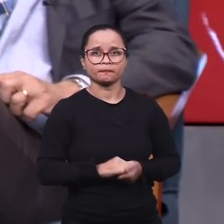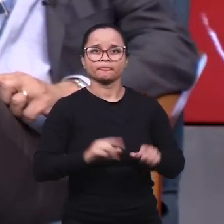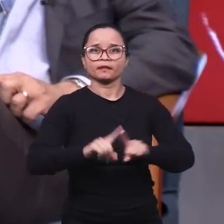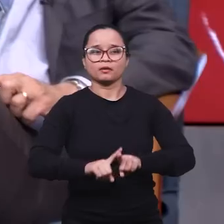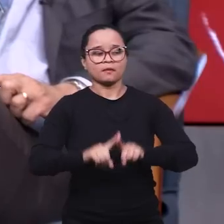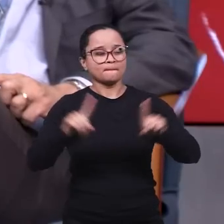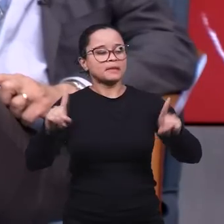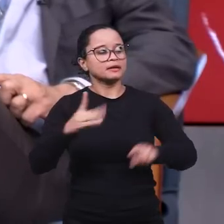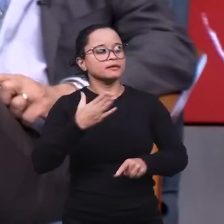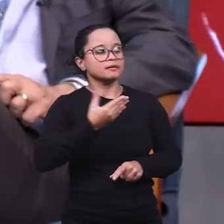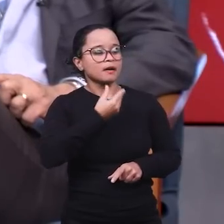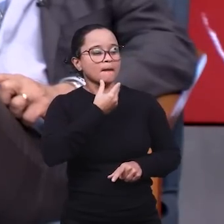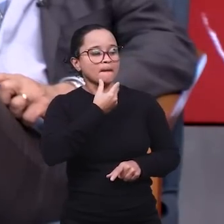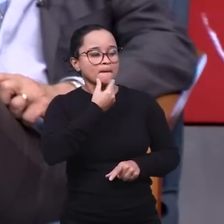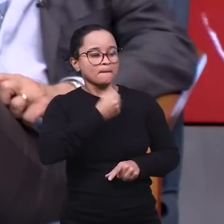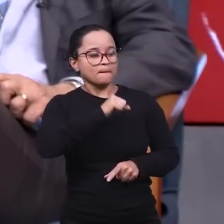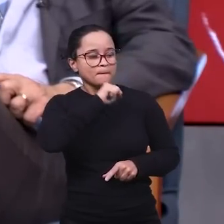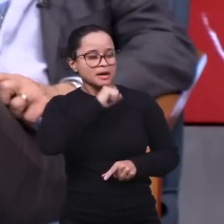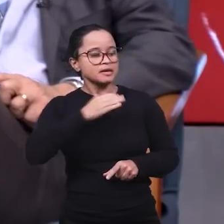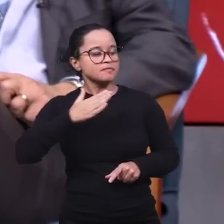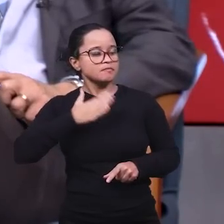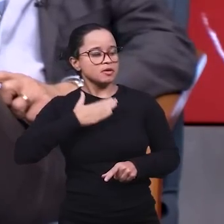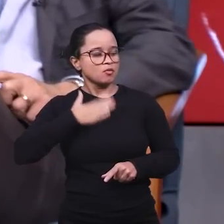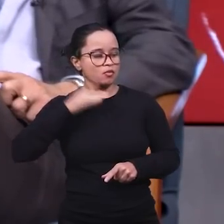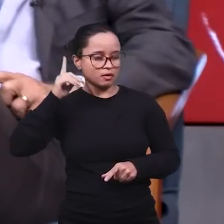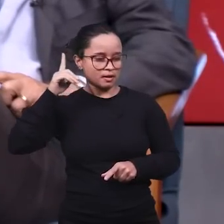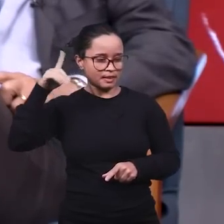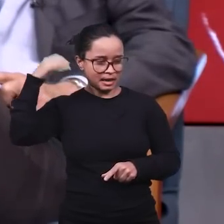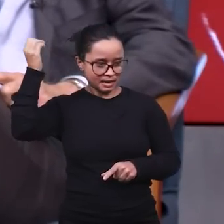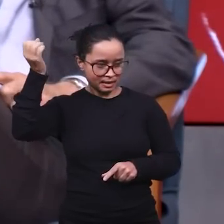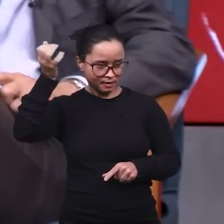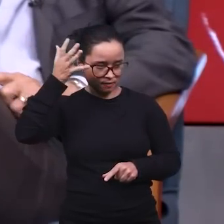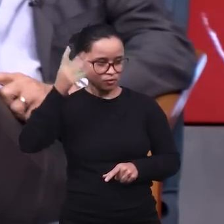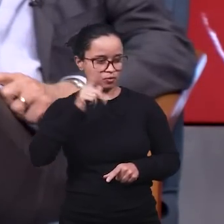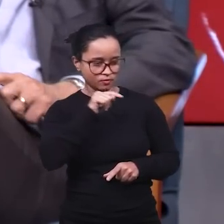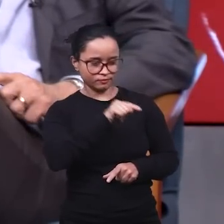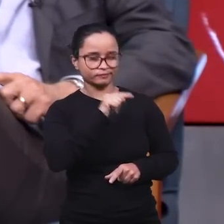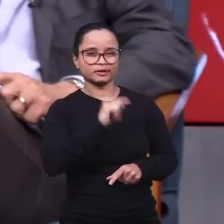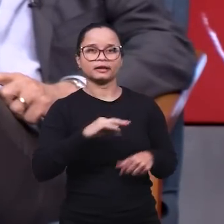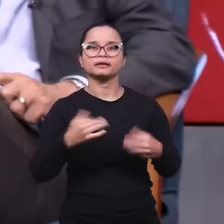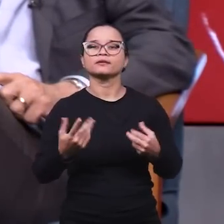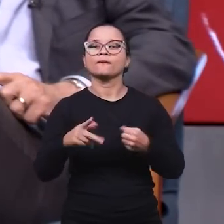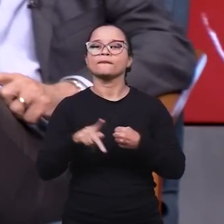Mas meu Pai te revelou. Então o que Pedro teve?